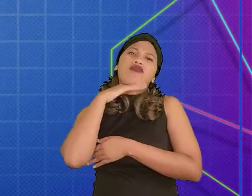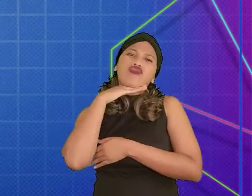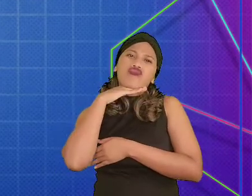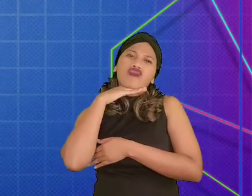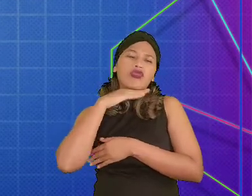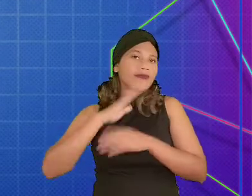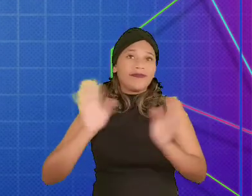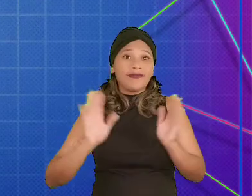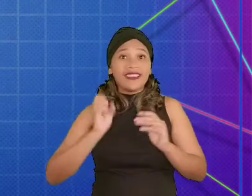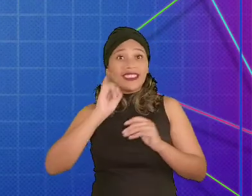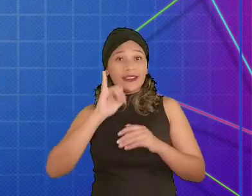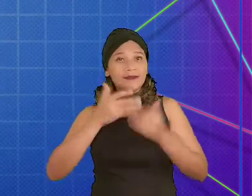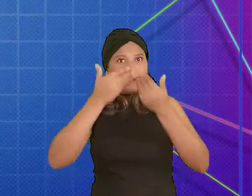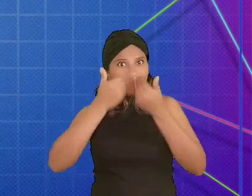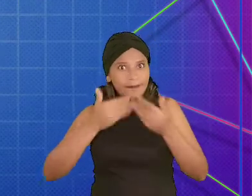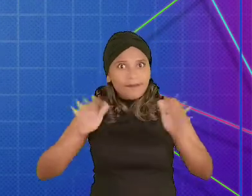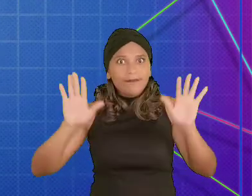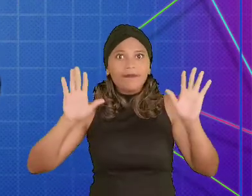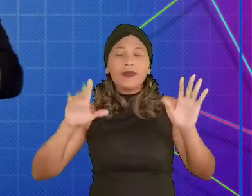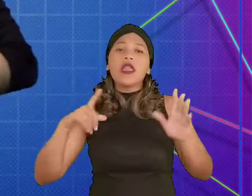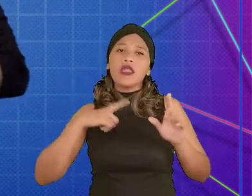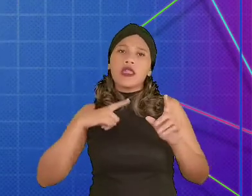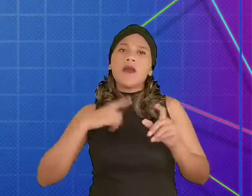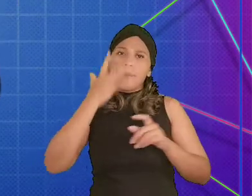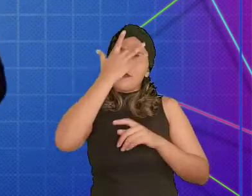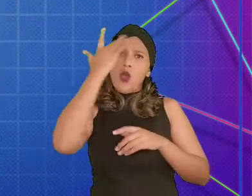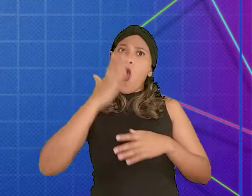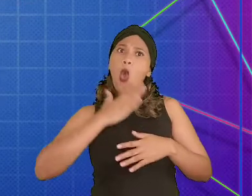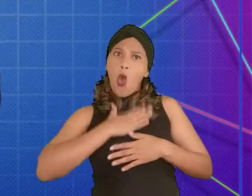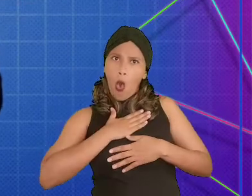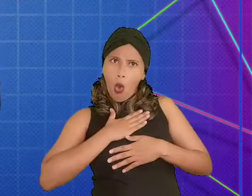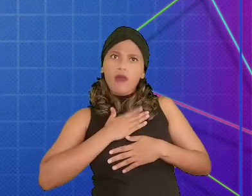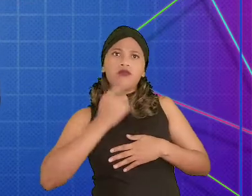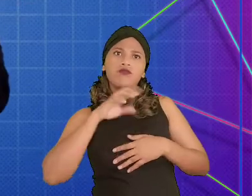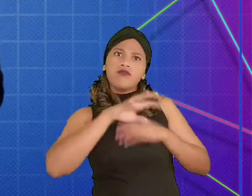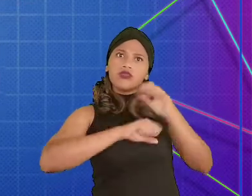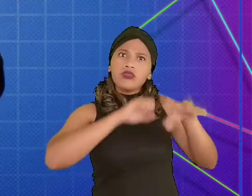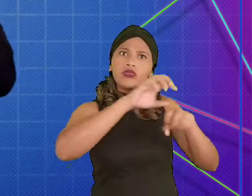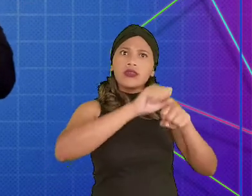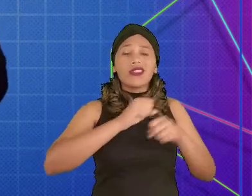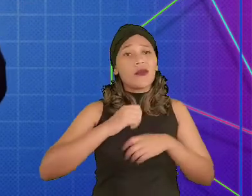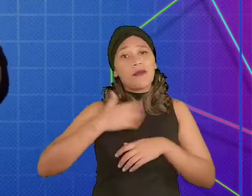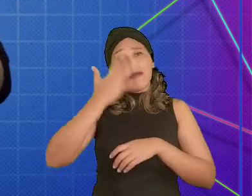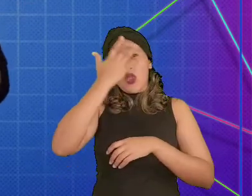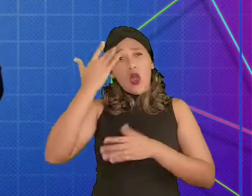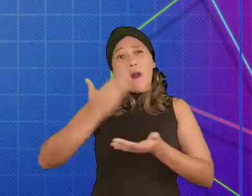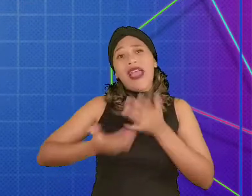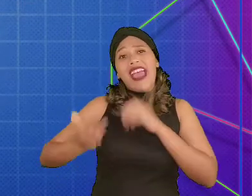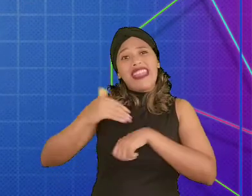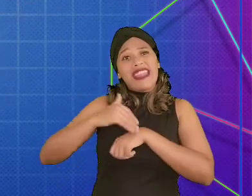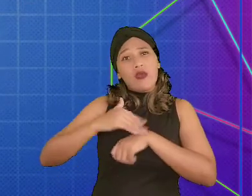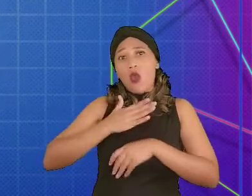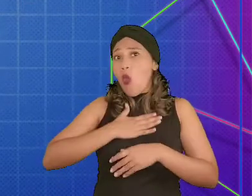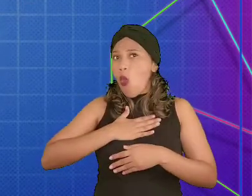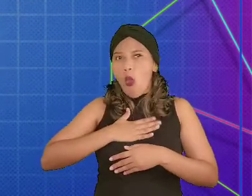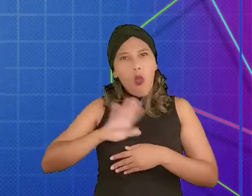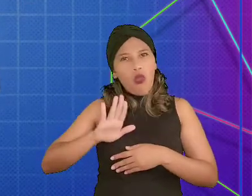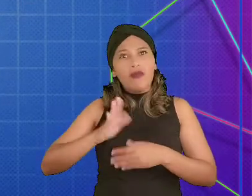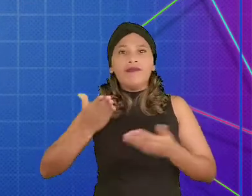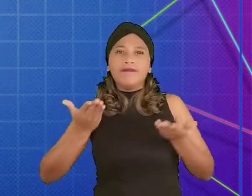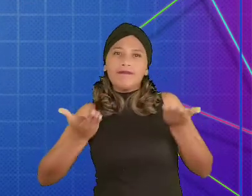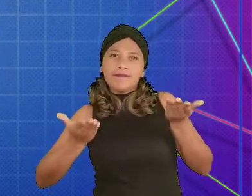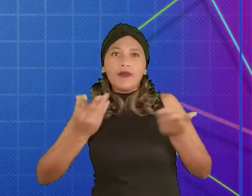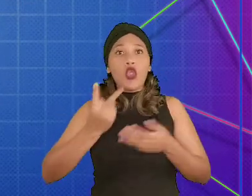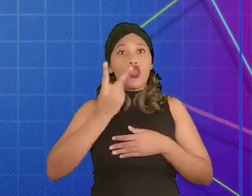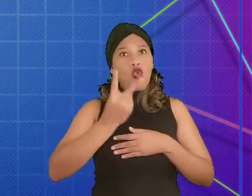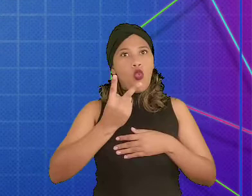for mundo aberto, pense que alguns jogadores até gostam de explorar, mas outros preferem não perder tanto tempo. Então, sempre dê as